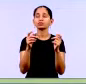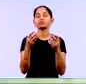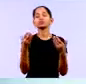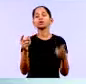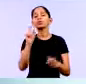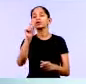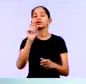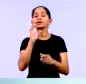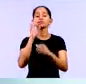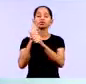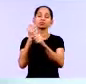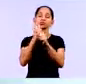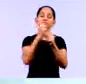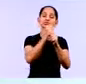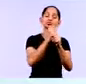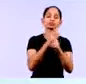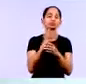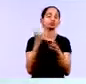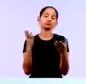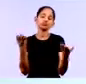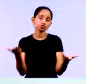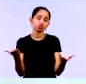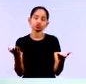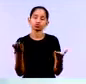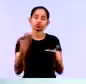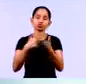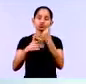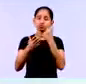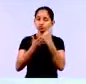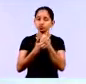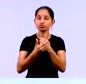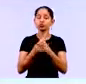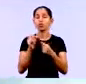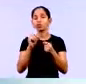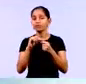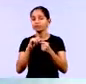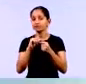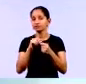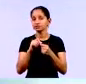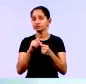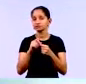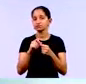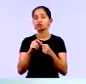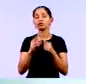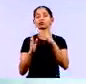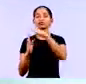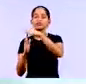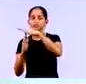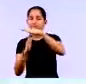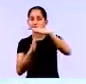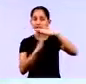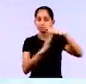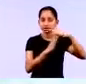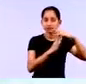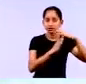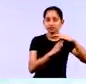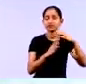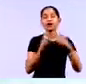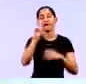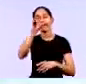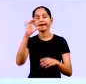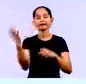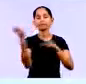do que a soma dos três. Então eu tenho o custo de produção do período, a soma dessas